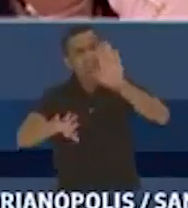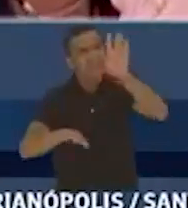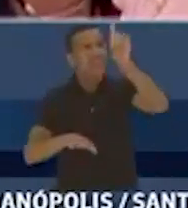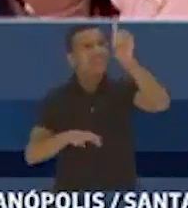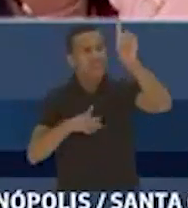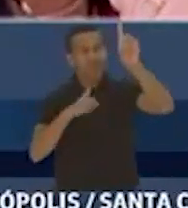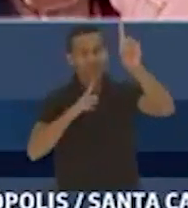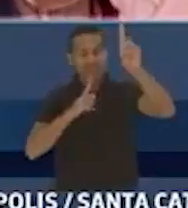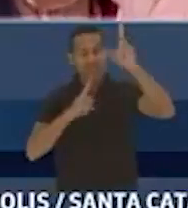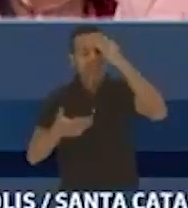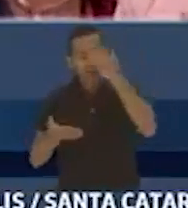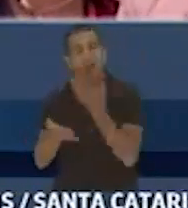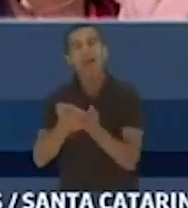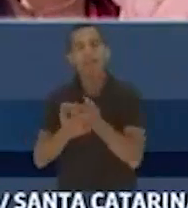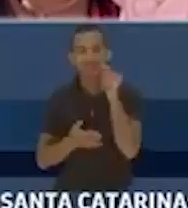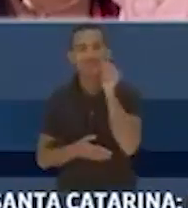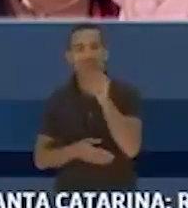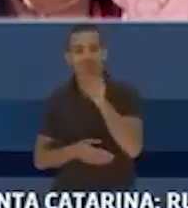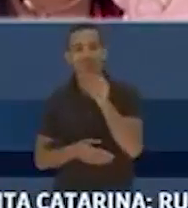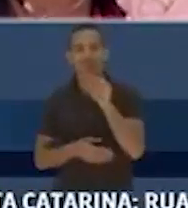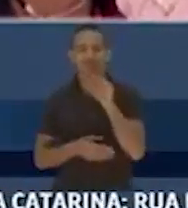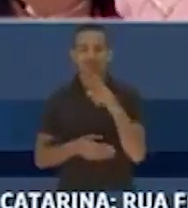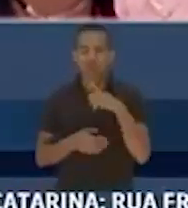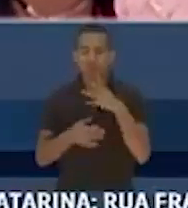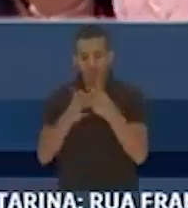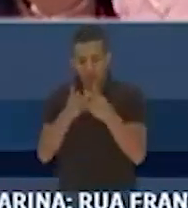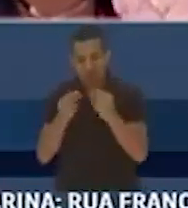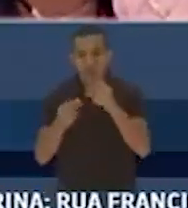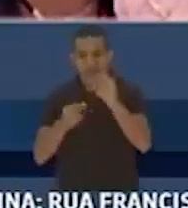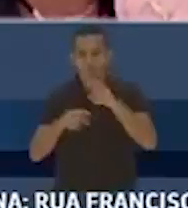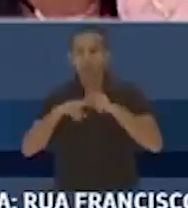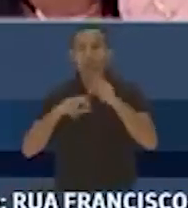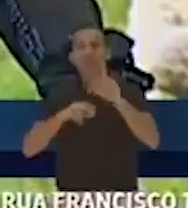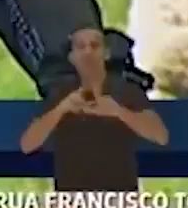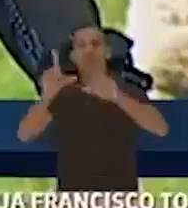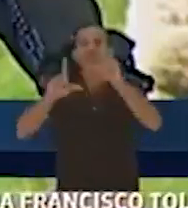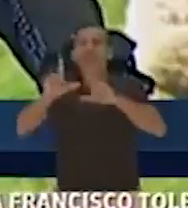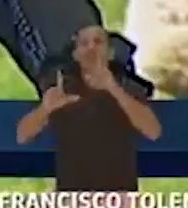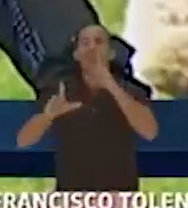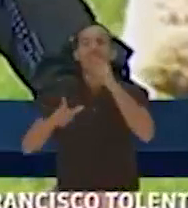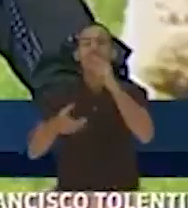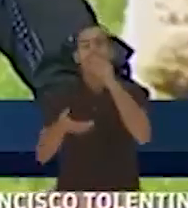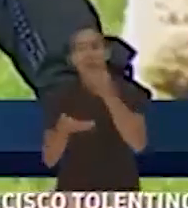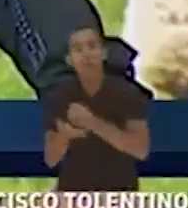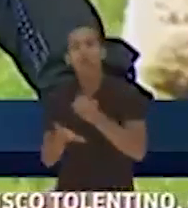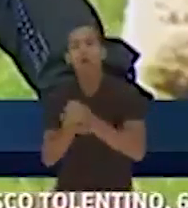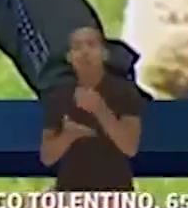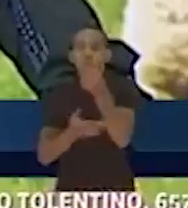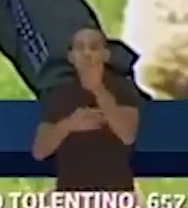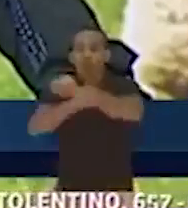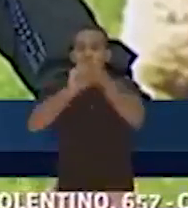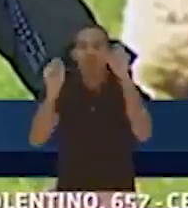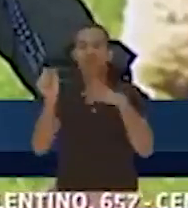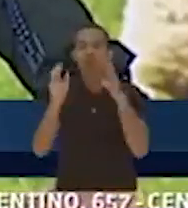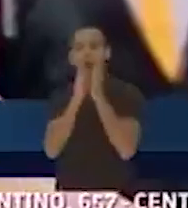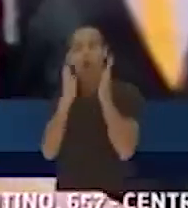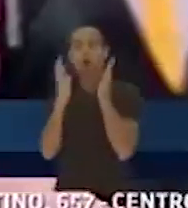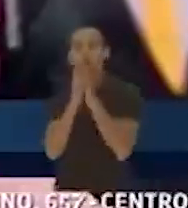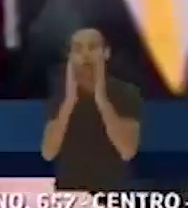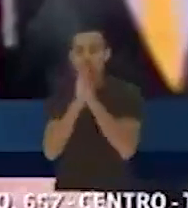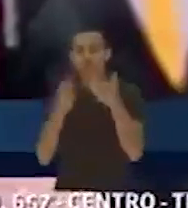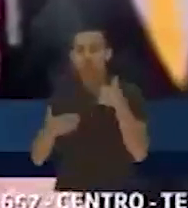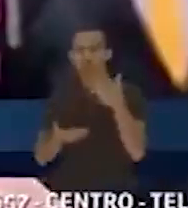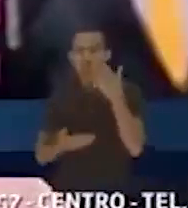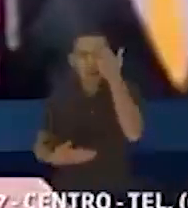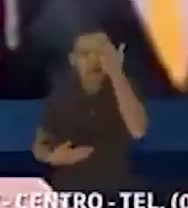que eu creio nele. Eu fui curada através da televisão, da água, da televisão. E para honra e glória do Senhor, do dia